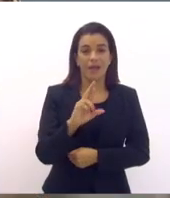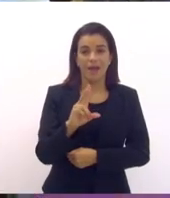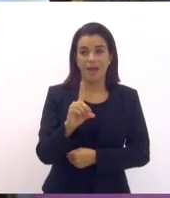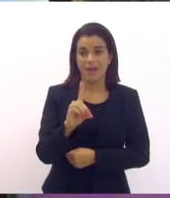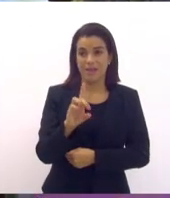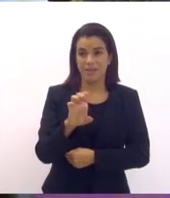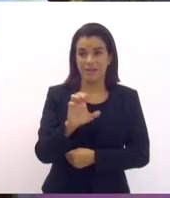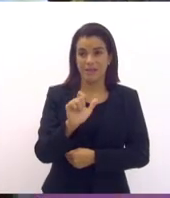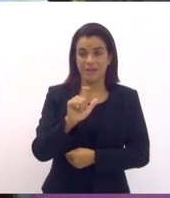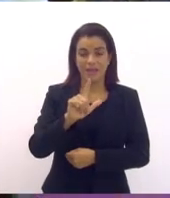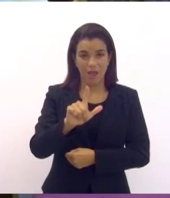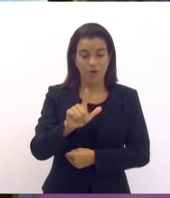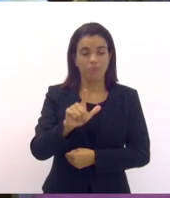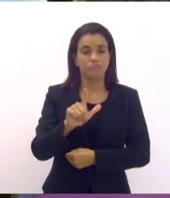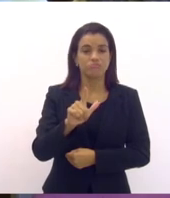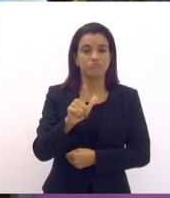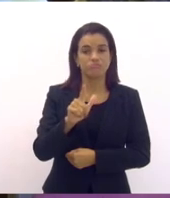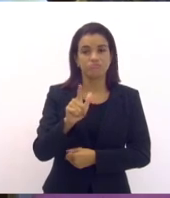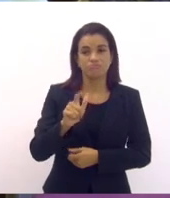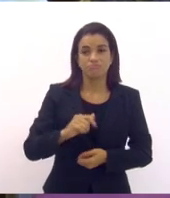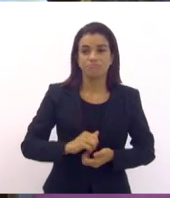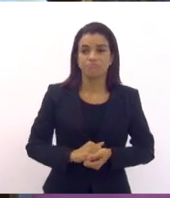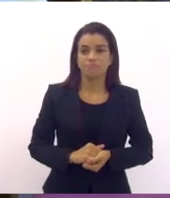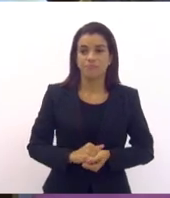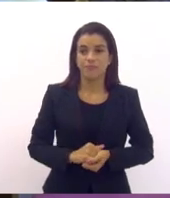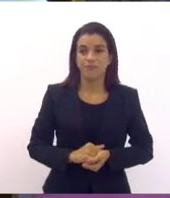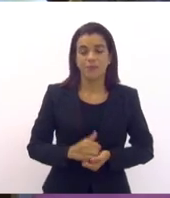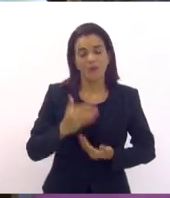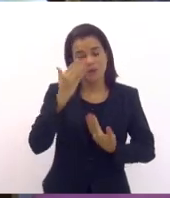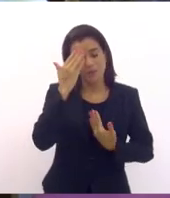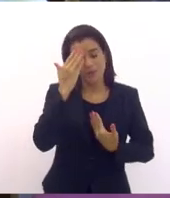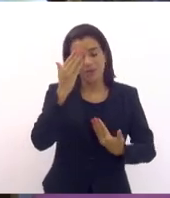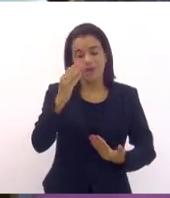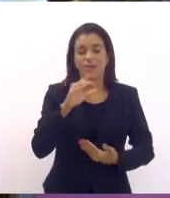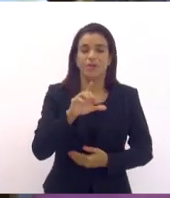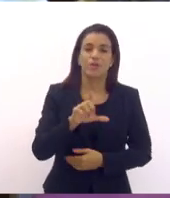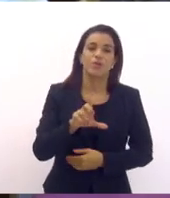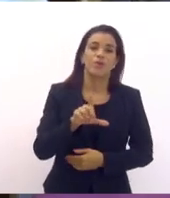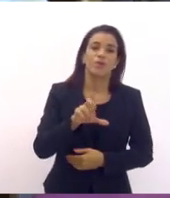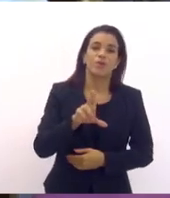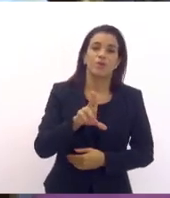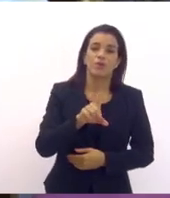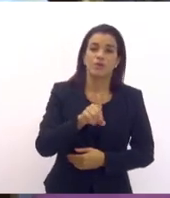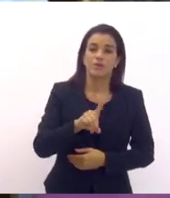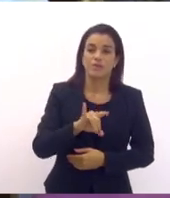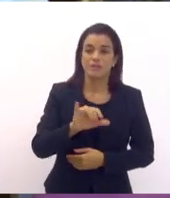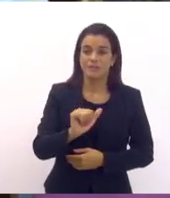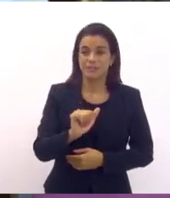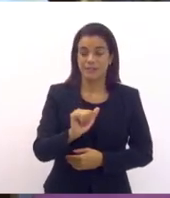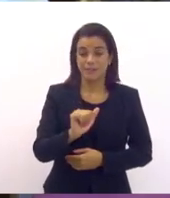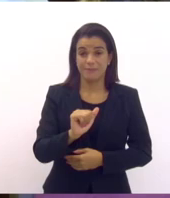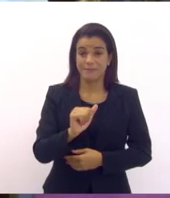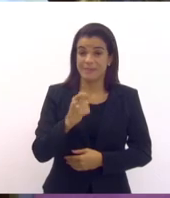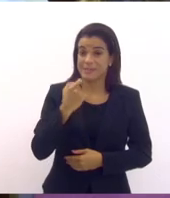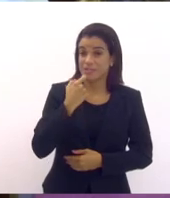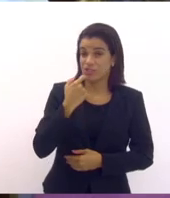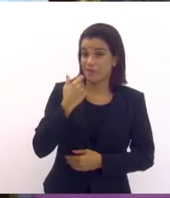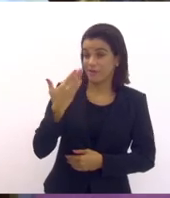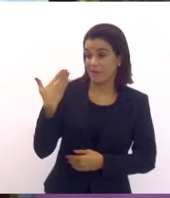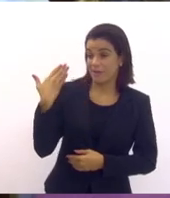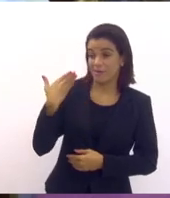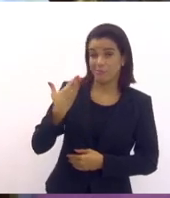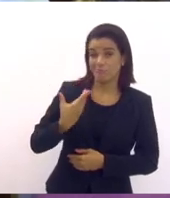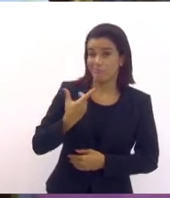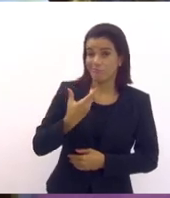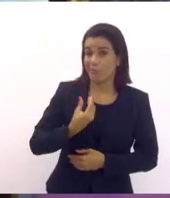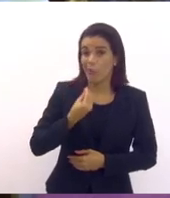abertura Muito obrigado Luzia é uma alegria poder estar aqui eu não pude estar na sexta-feira estava